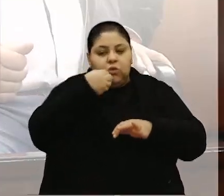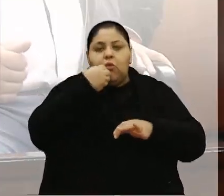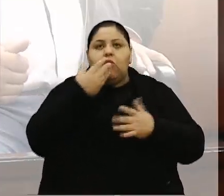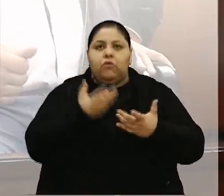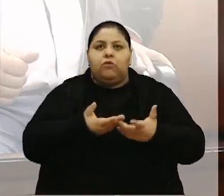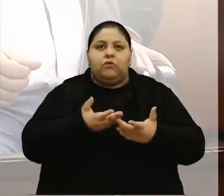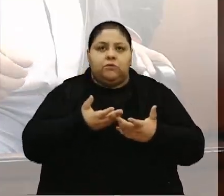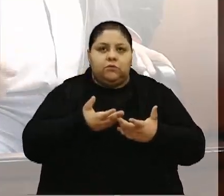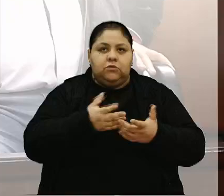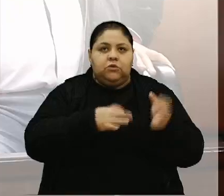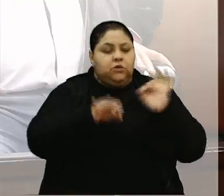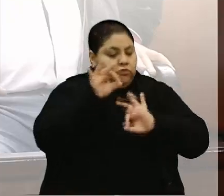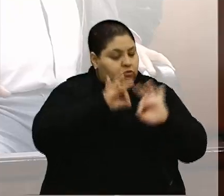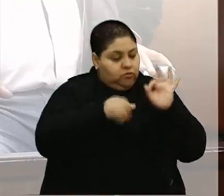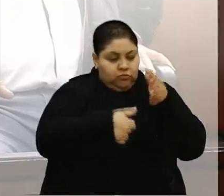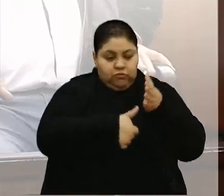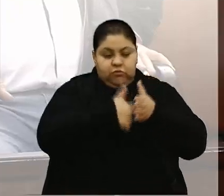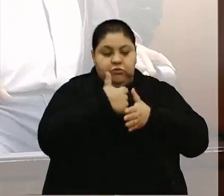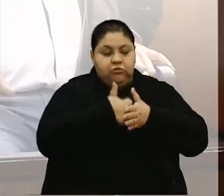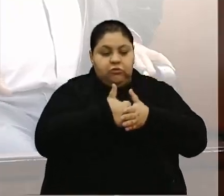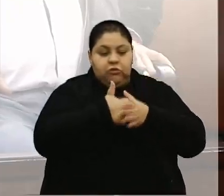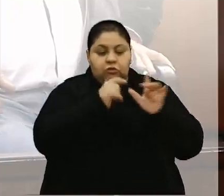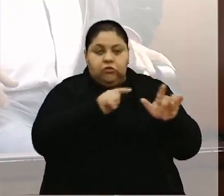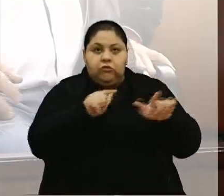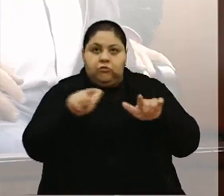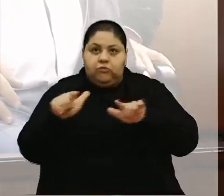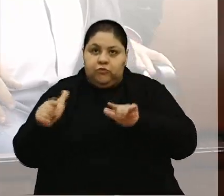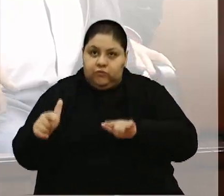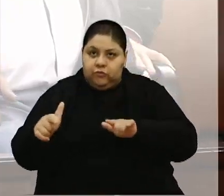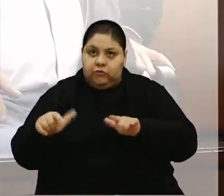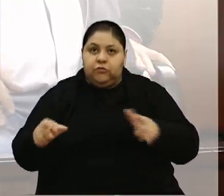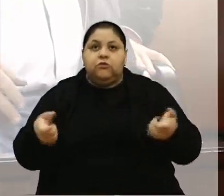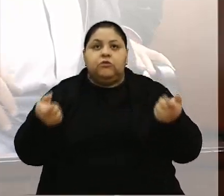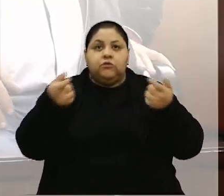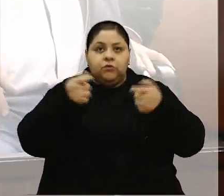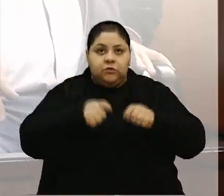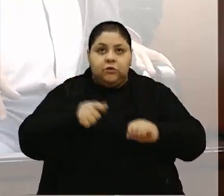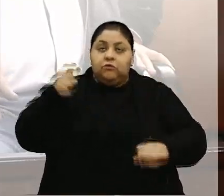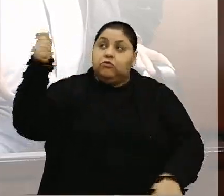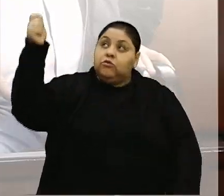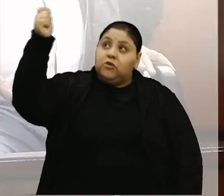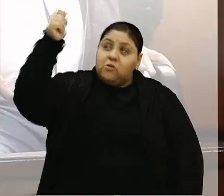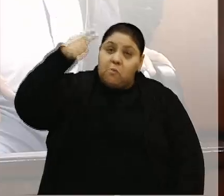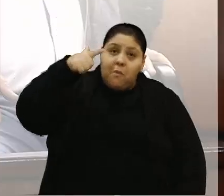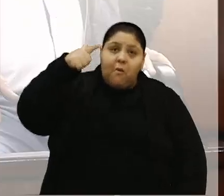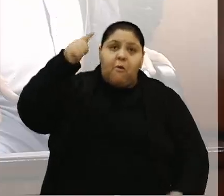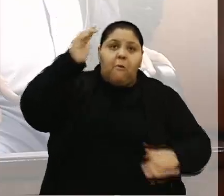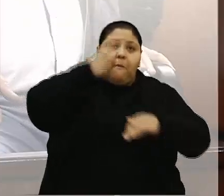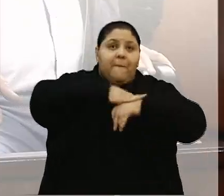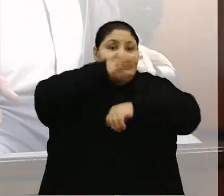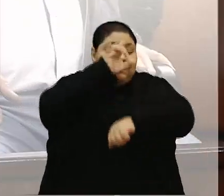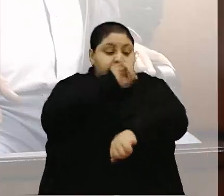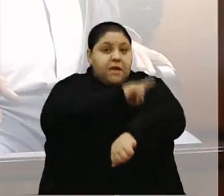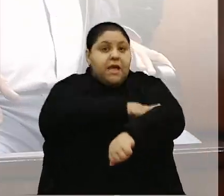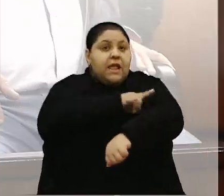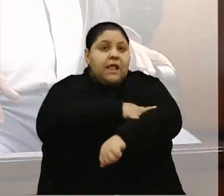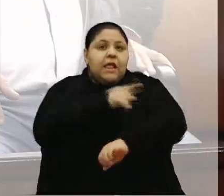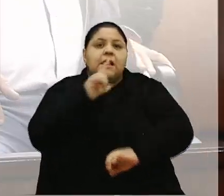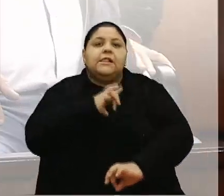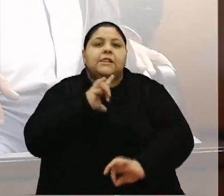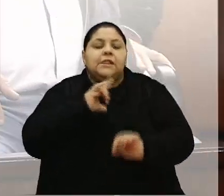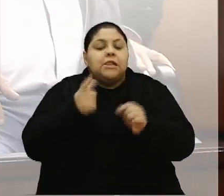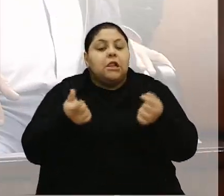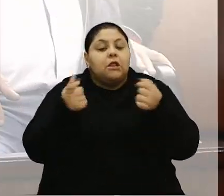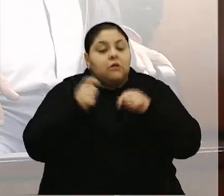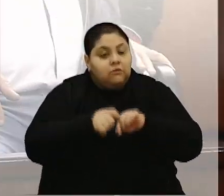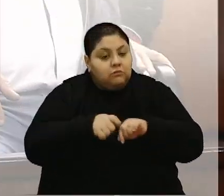precisamos adequar melhor os nossos espaços, precisamos de luz, precisamos de mais banheiros, temos necessidade